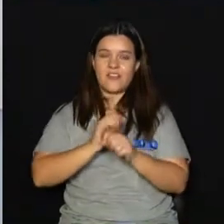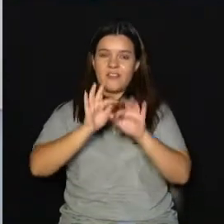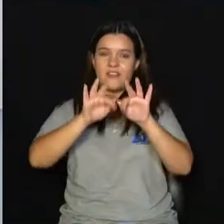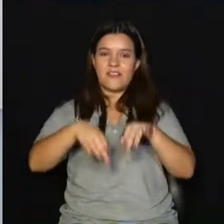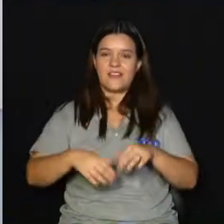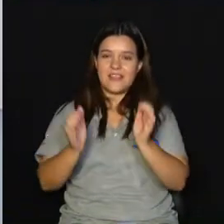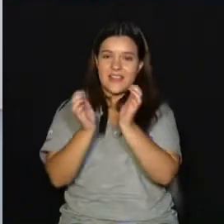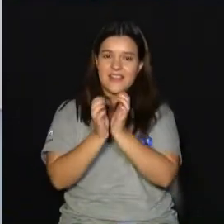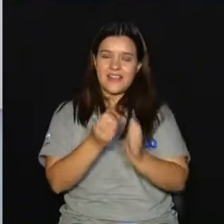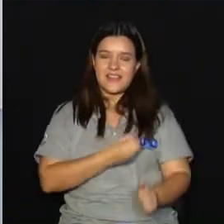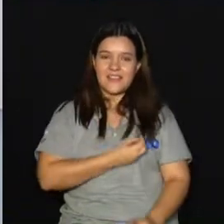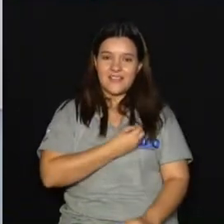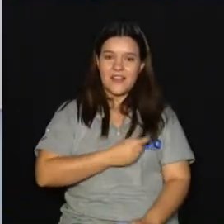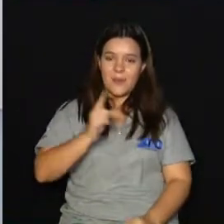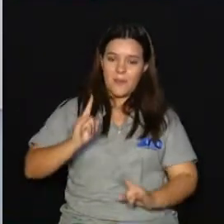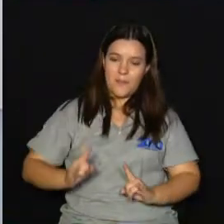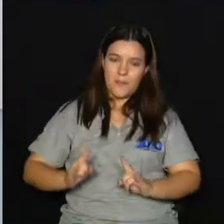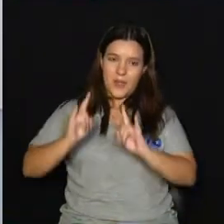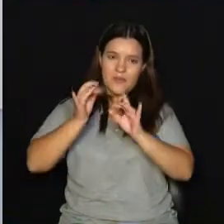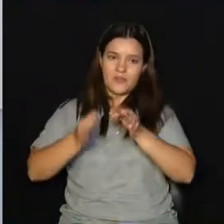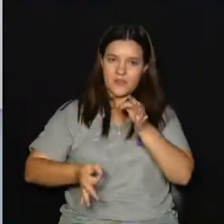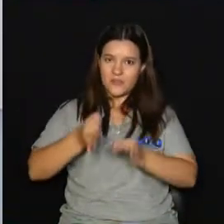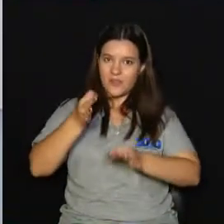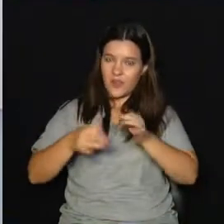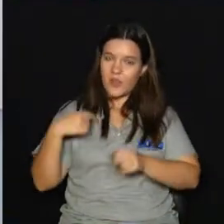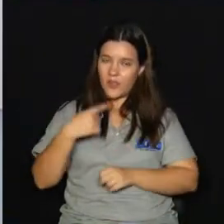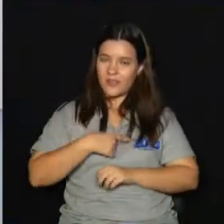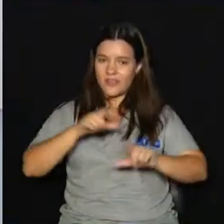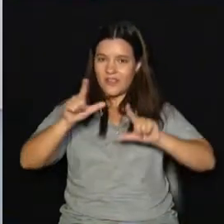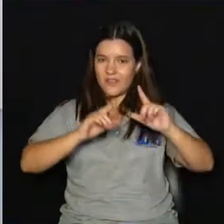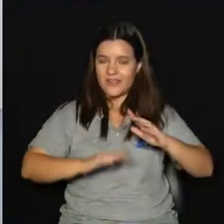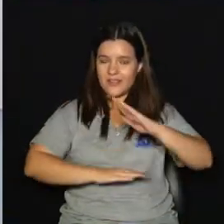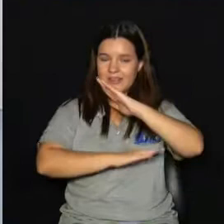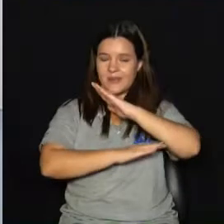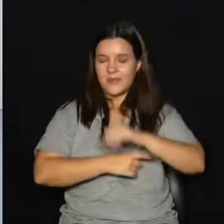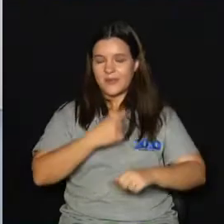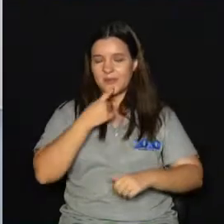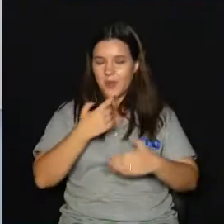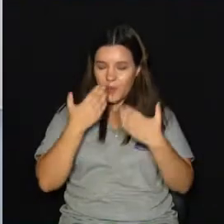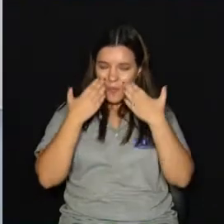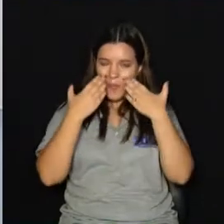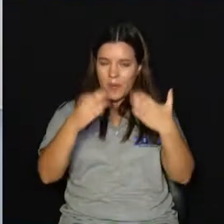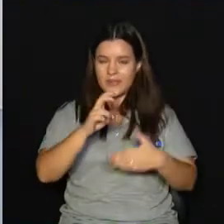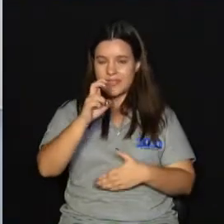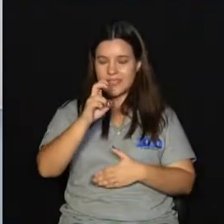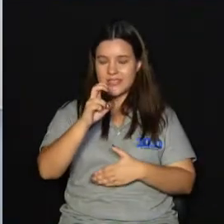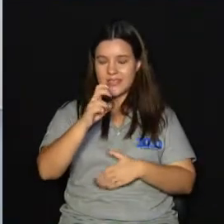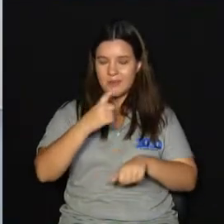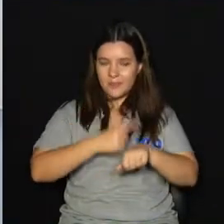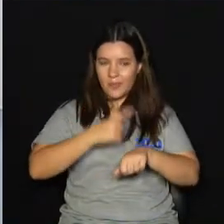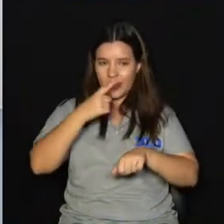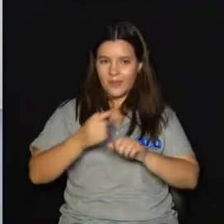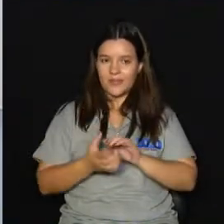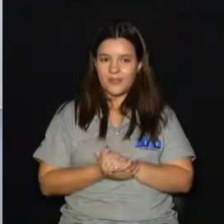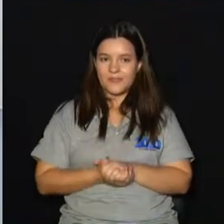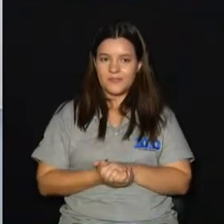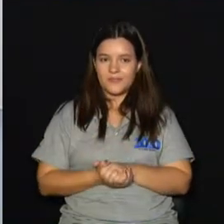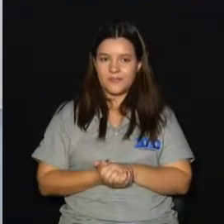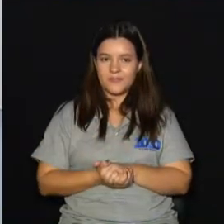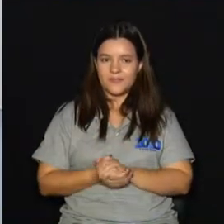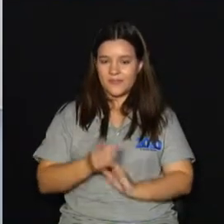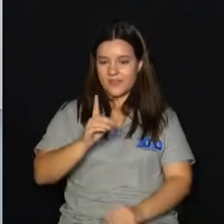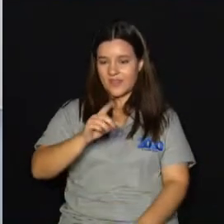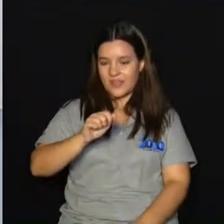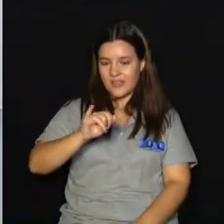estará lá no Palácio da Justiça e você acompanha aqui na TV Câmara Campinas a partir das 5 horas toda a apuração. A Daiana